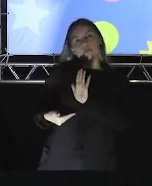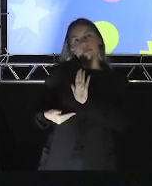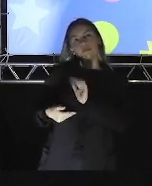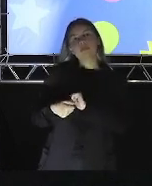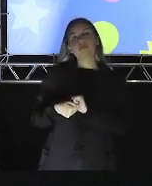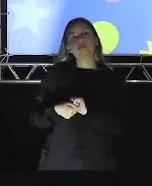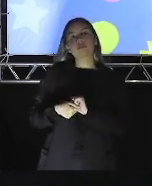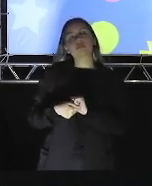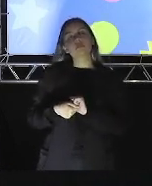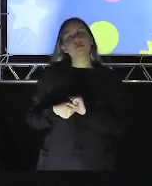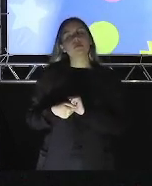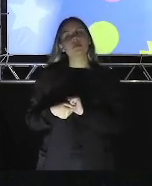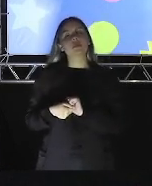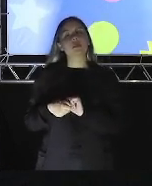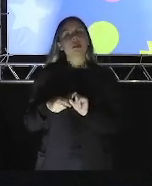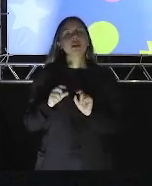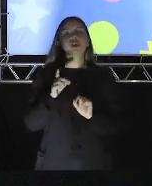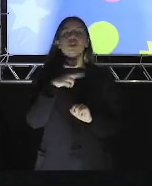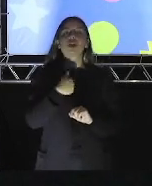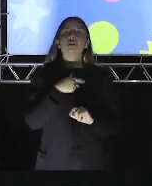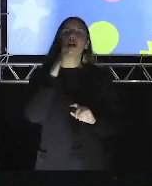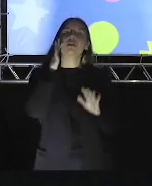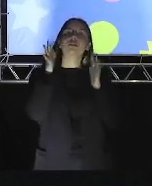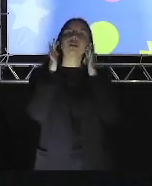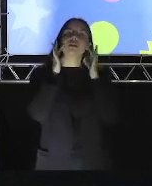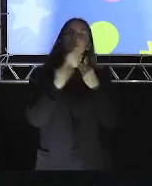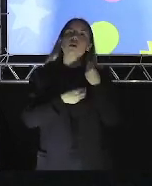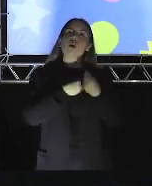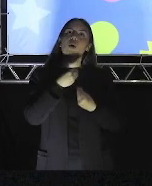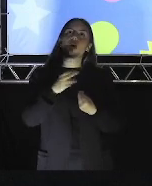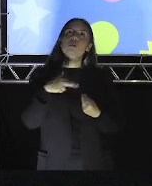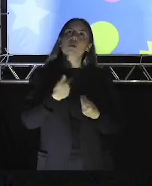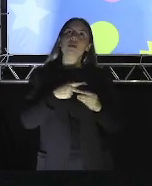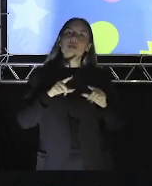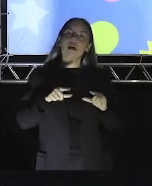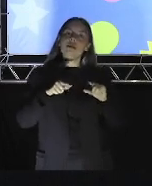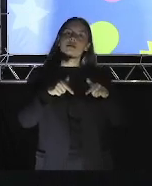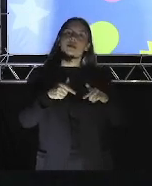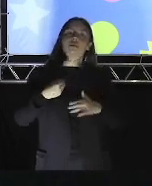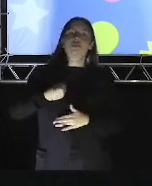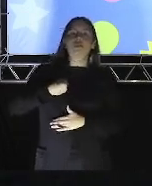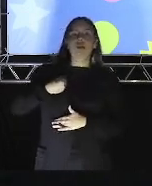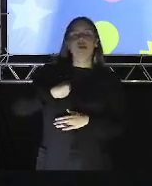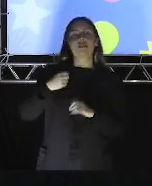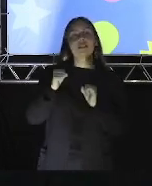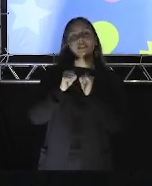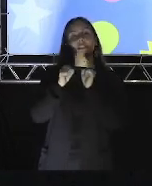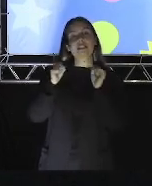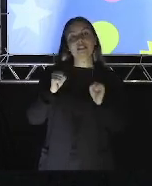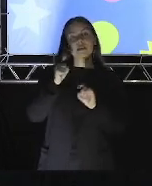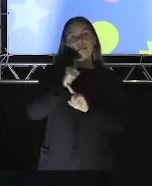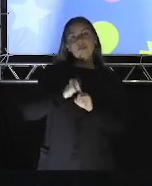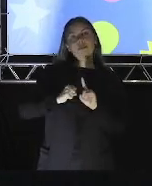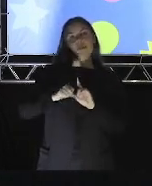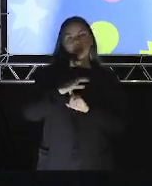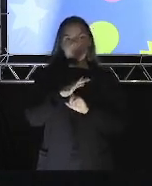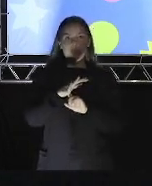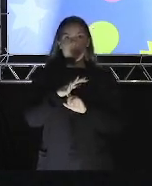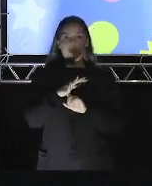Então, a gente refletir sobre como a gente vive dentro dos sistemas sociais,